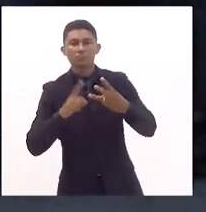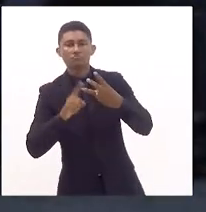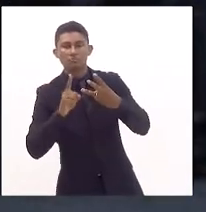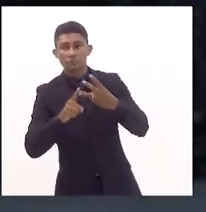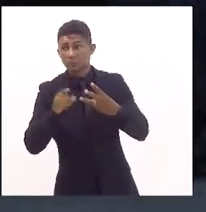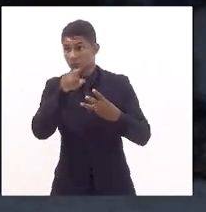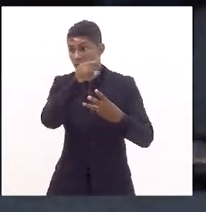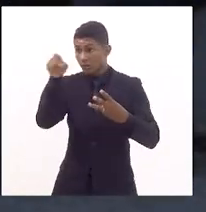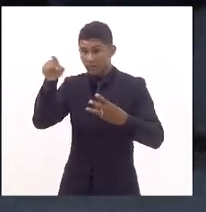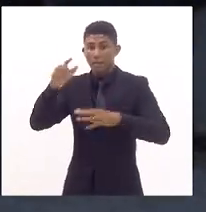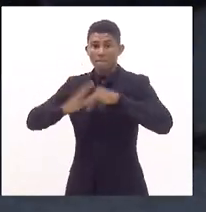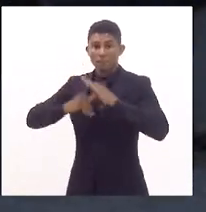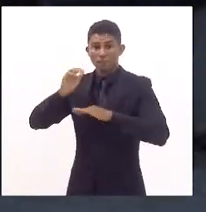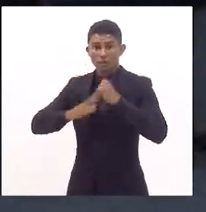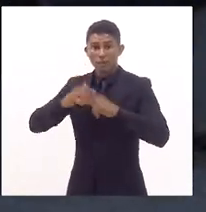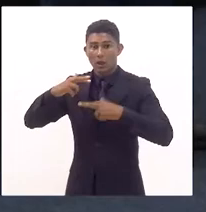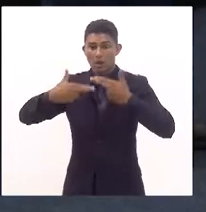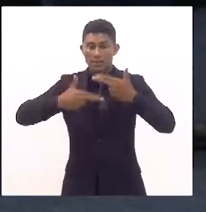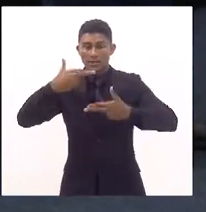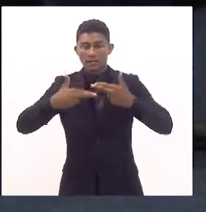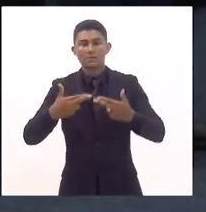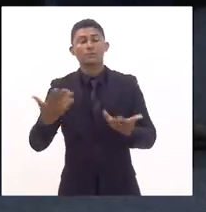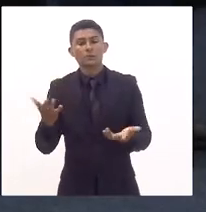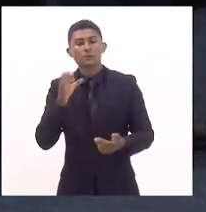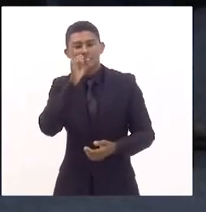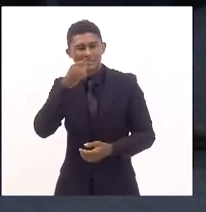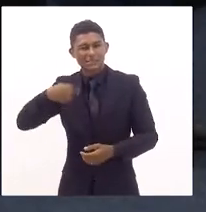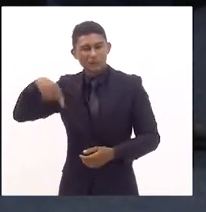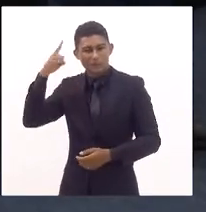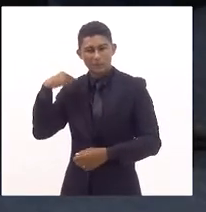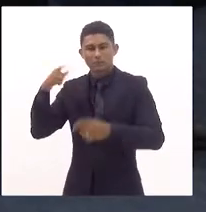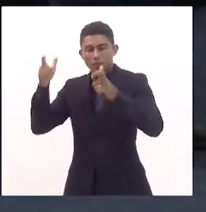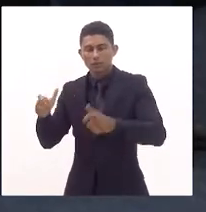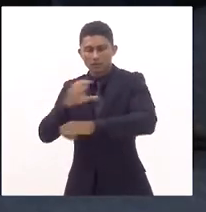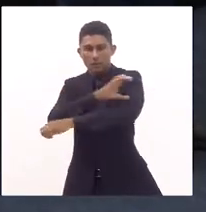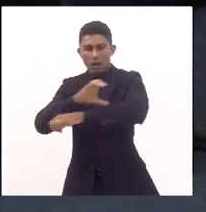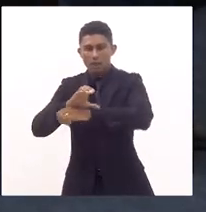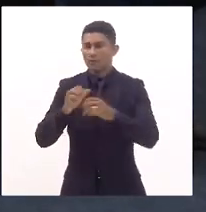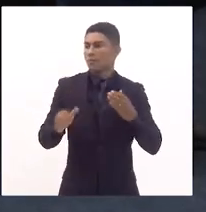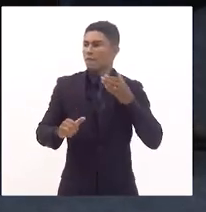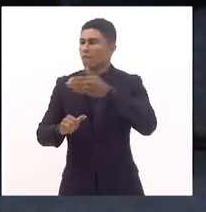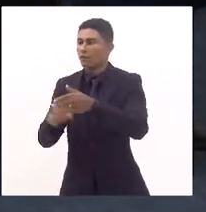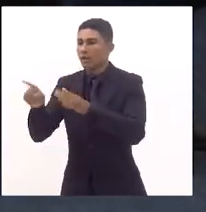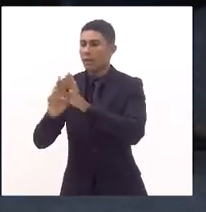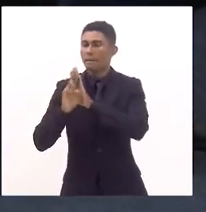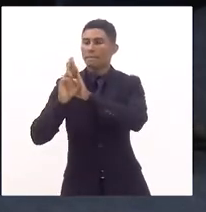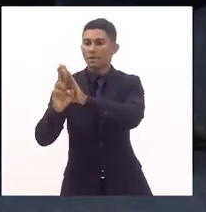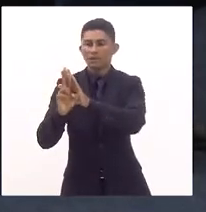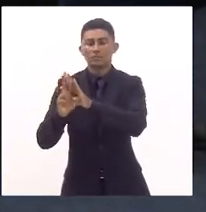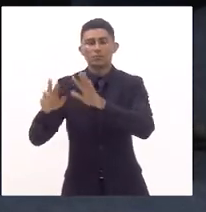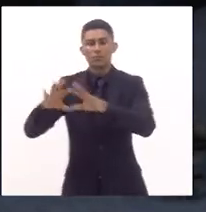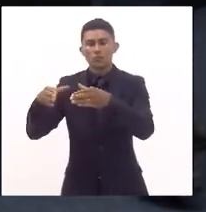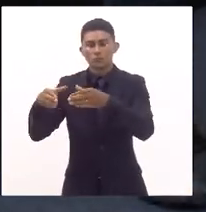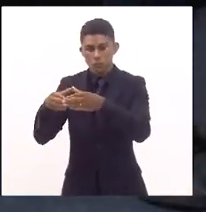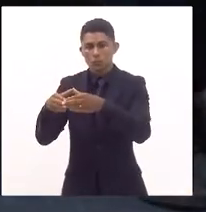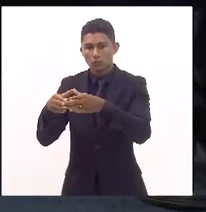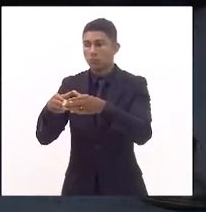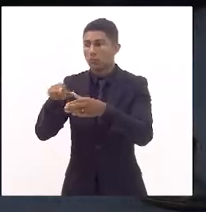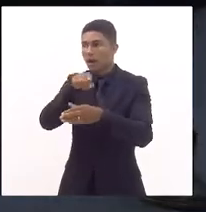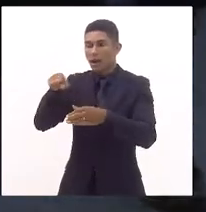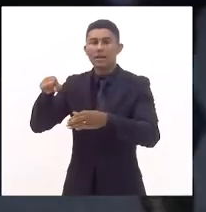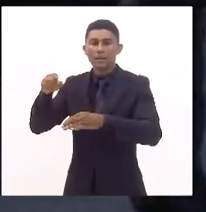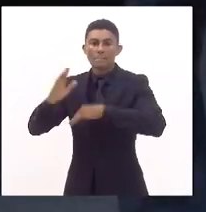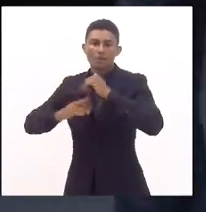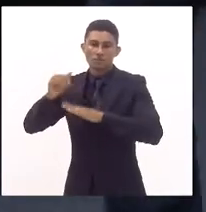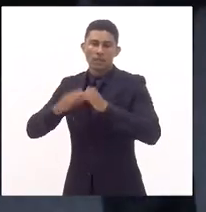reciclagem. Sábado, em Campos, estive conversando com representação do movimento de catadoras. Aproveito para fazer um apelo